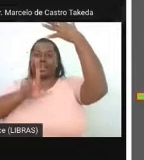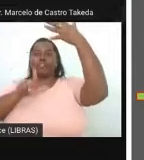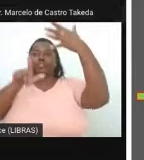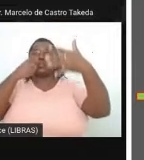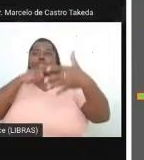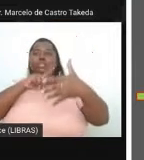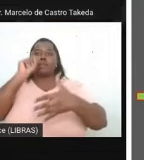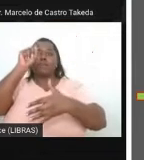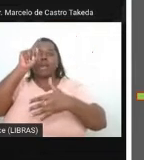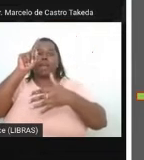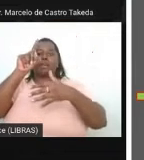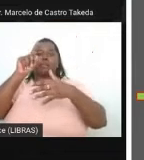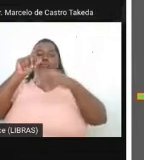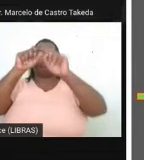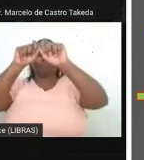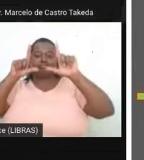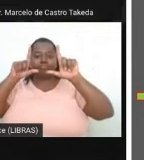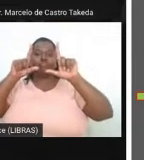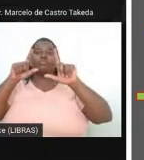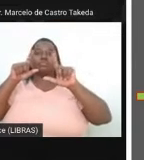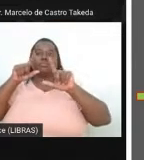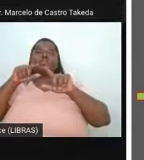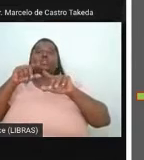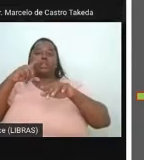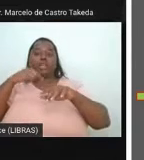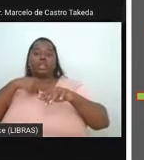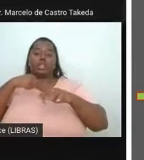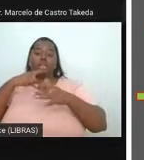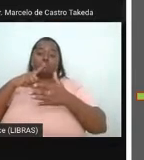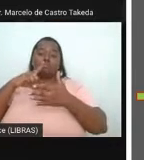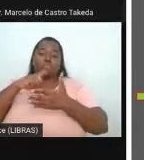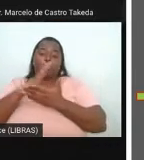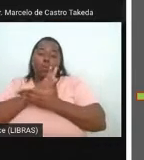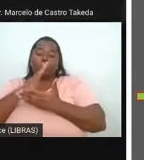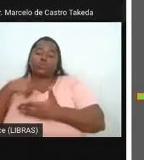deles, talvez pelo menos aqueles que eu considero mais importantes.